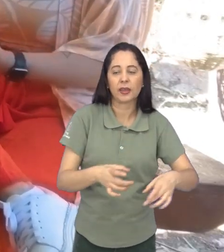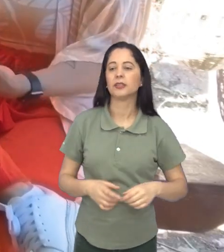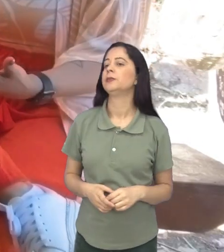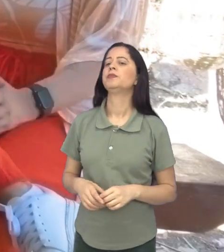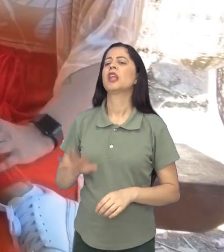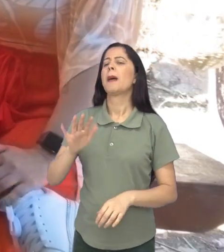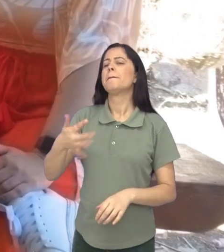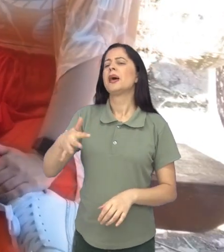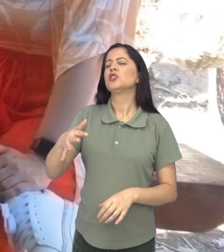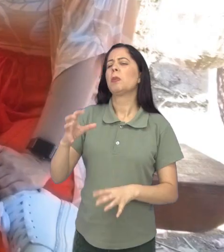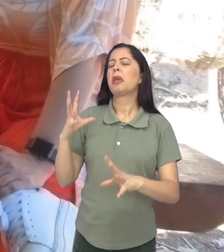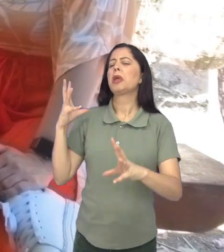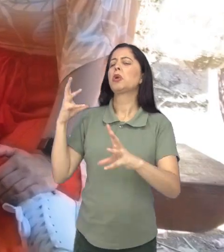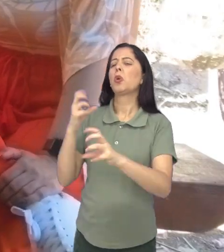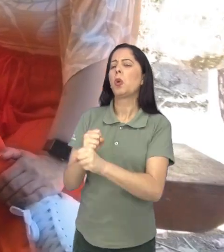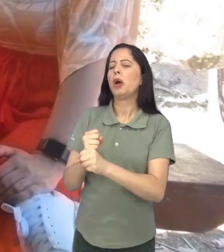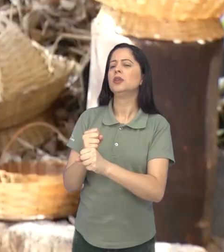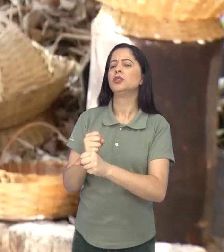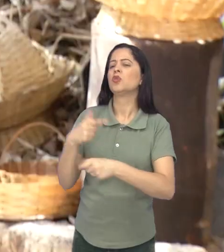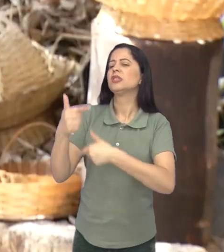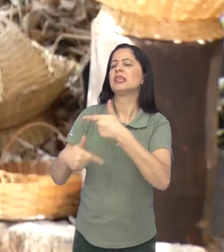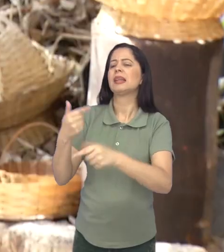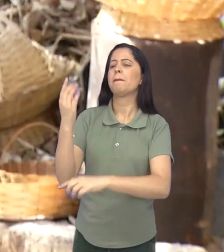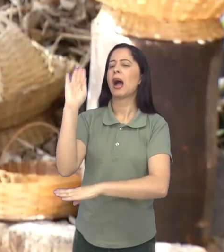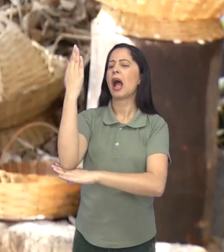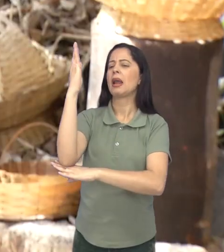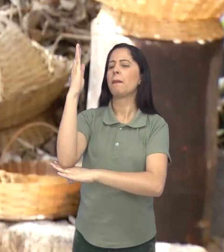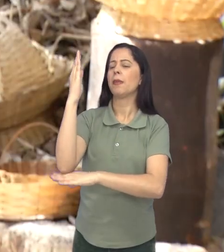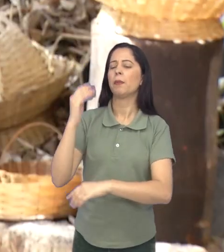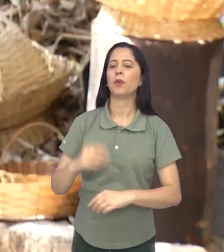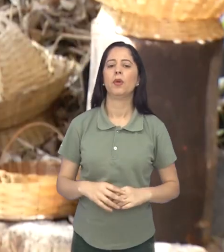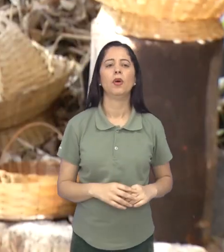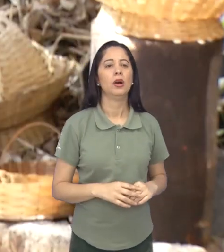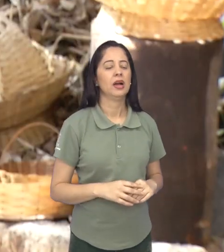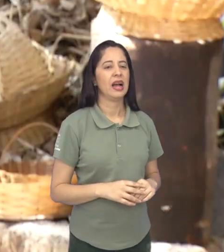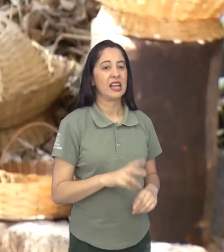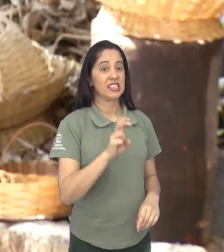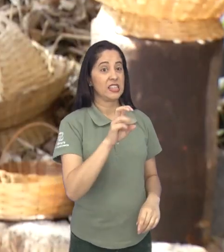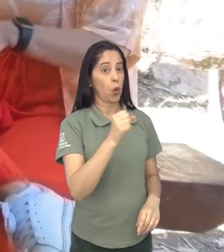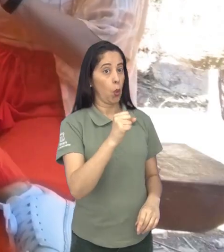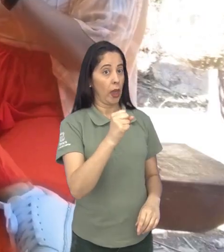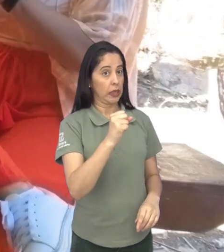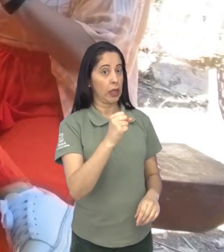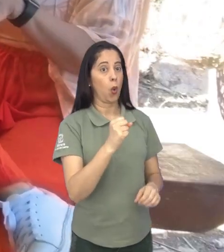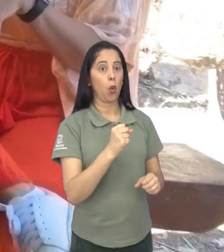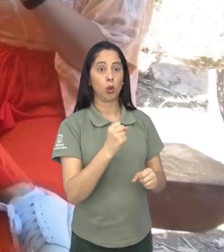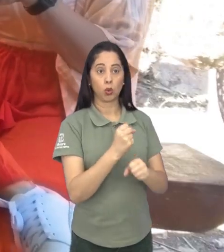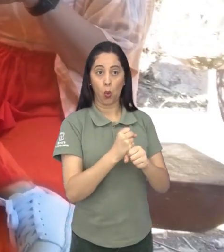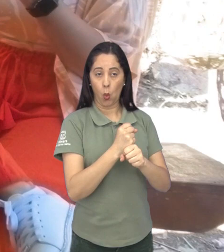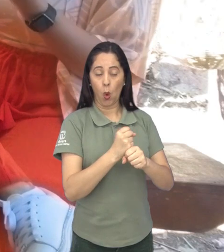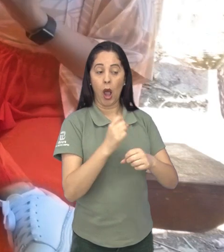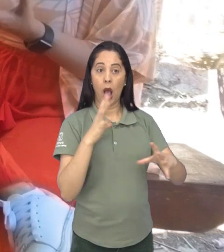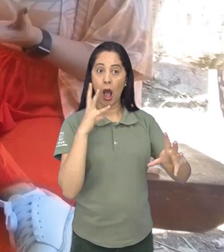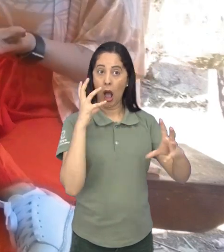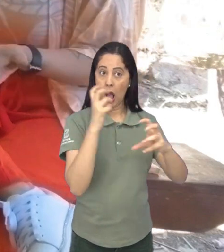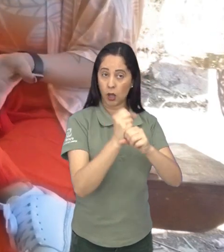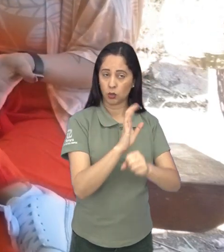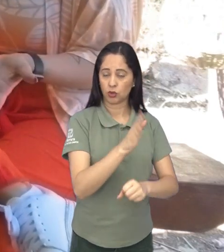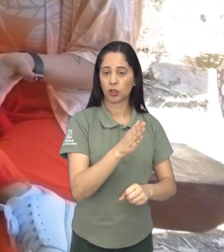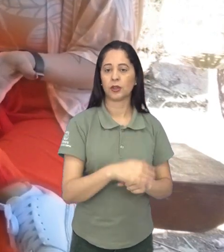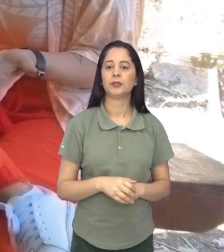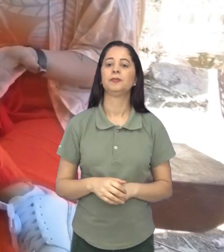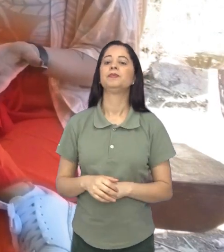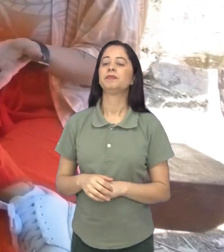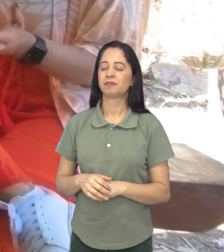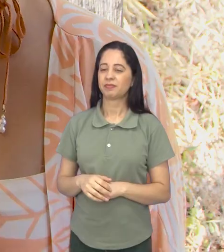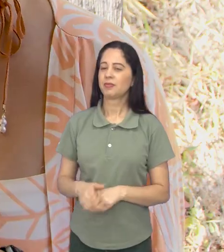já trabalha com bambu? Há 58 anos, exatamente. Eu sei que você também tem uma